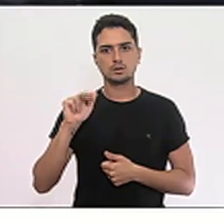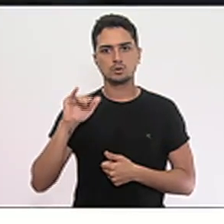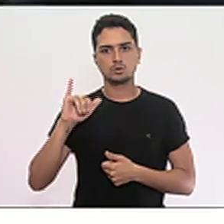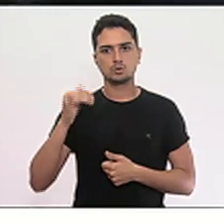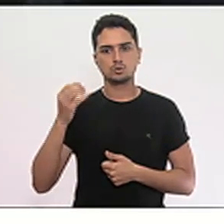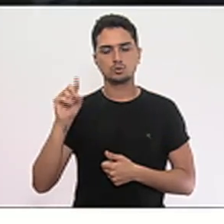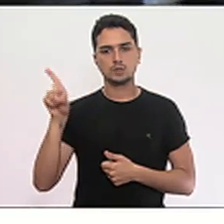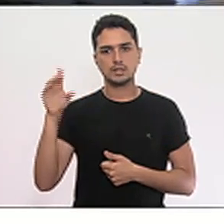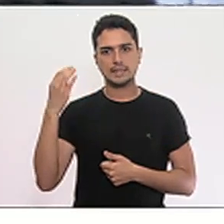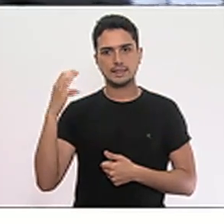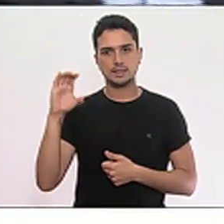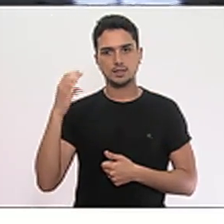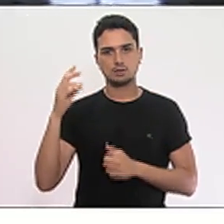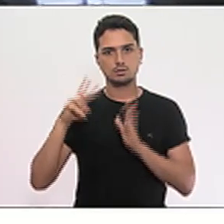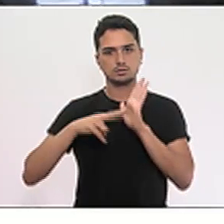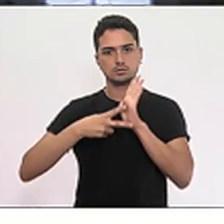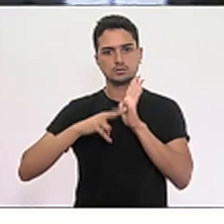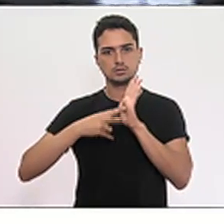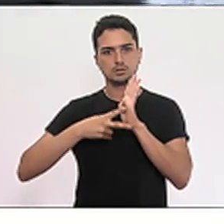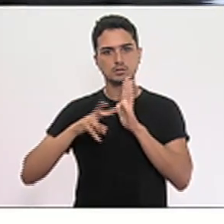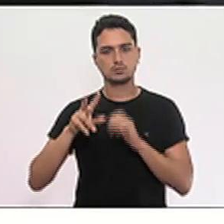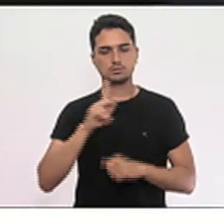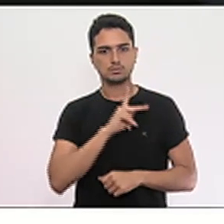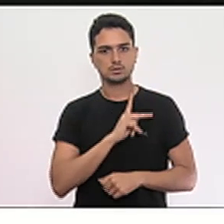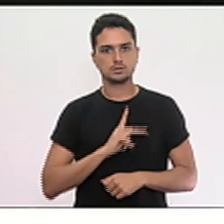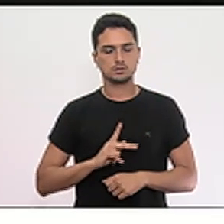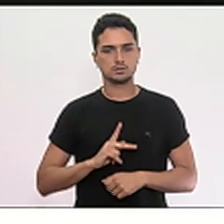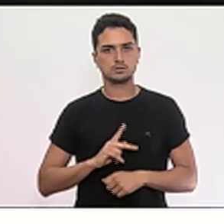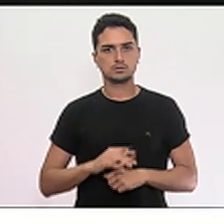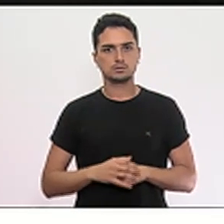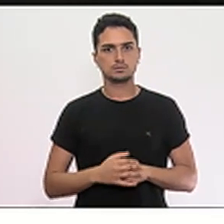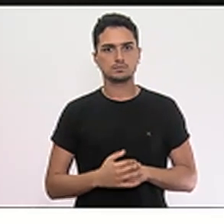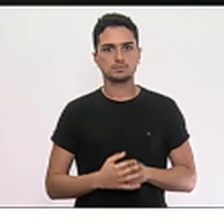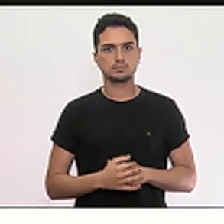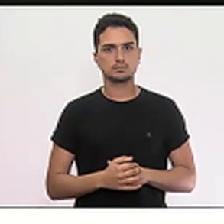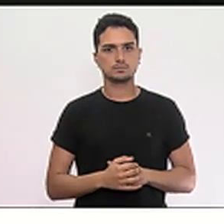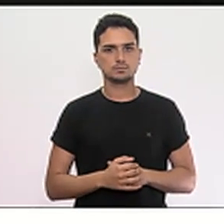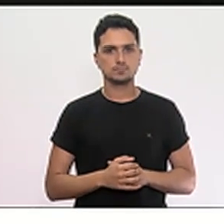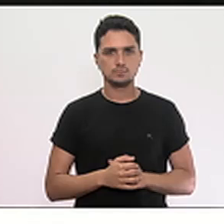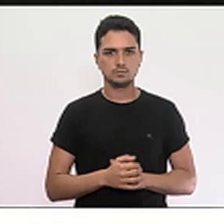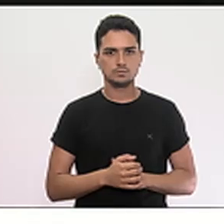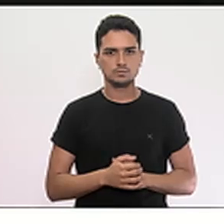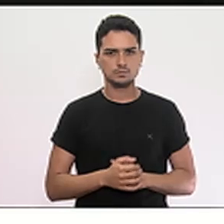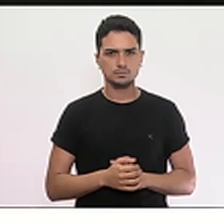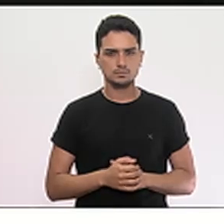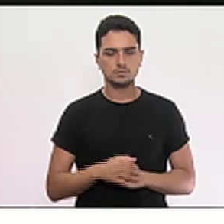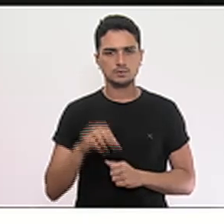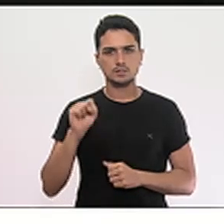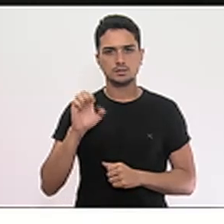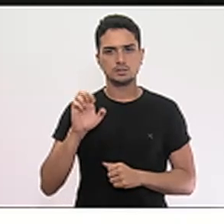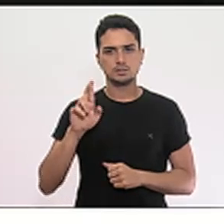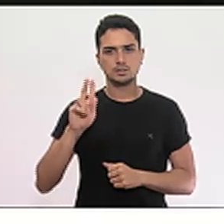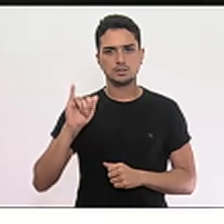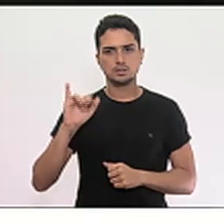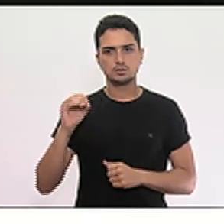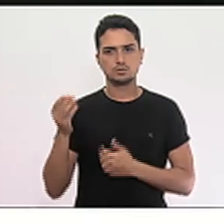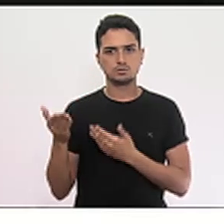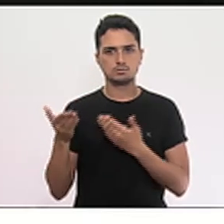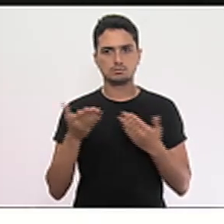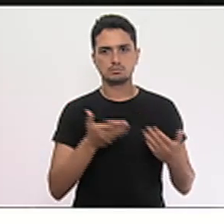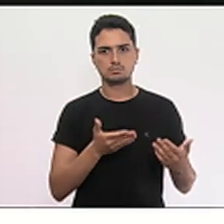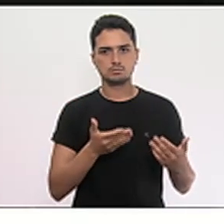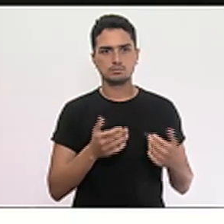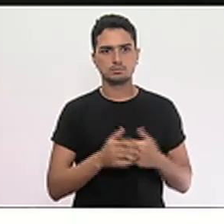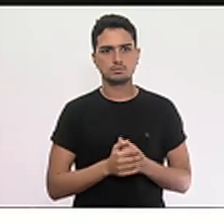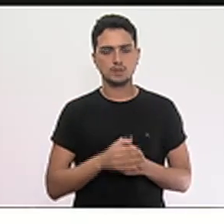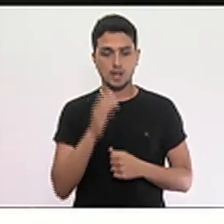Niterói, região metropolitana e leste fluminense. Doutor Sérgio, se o senhor puder ser o mais